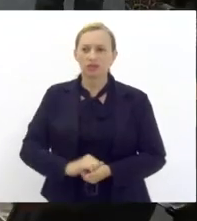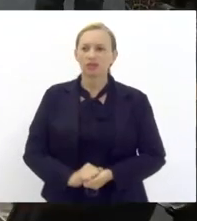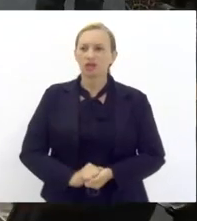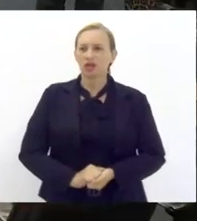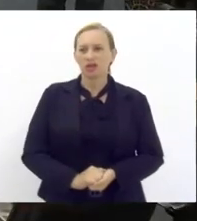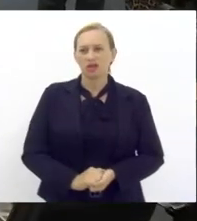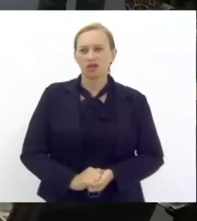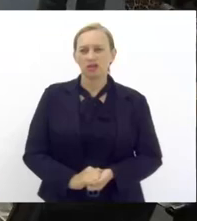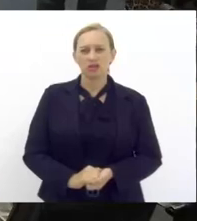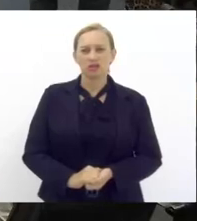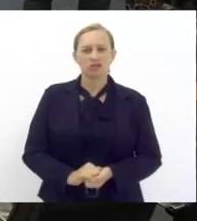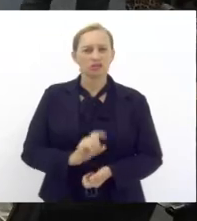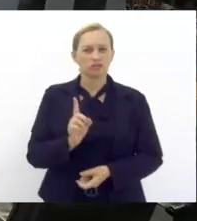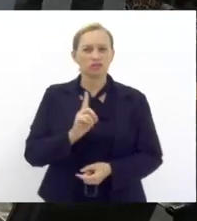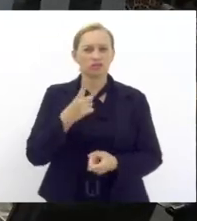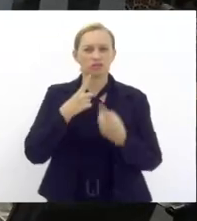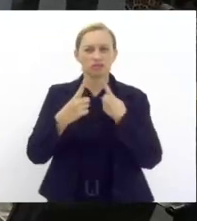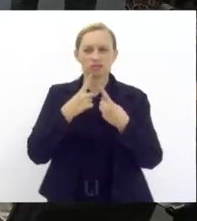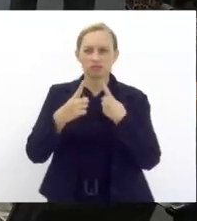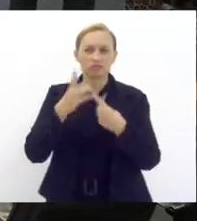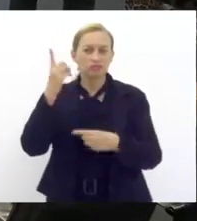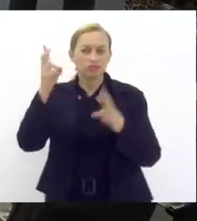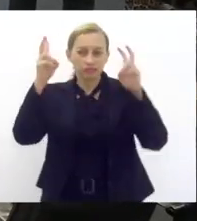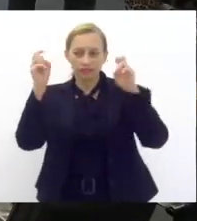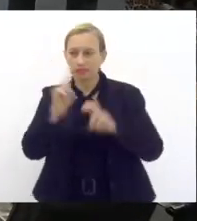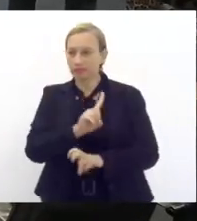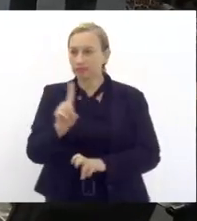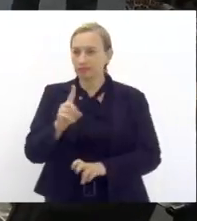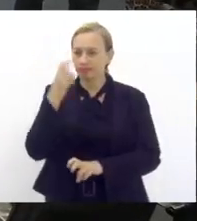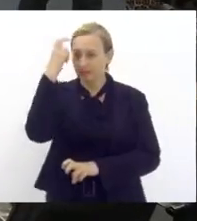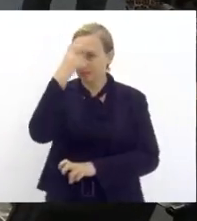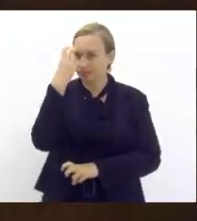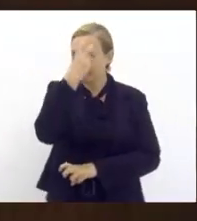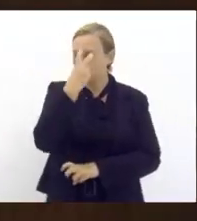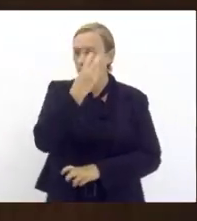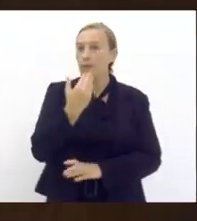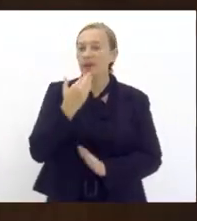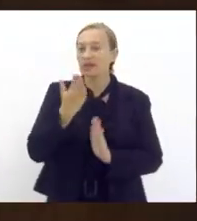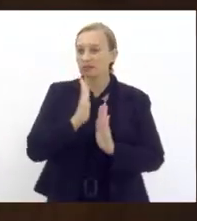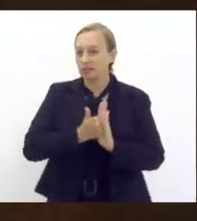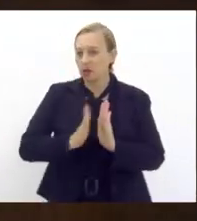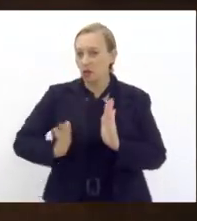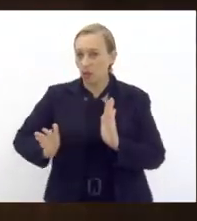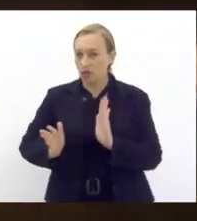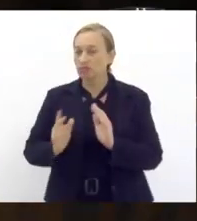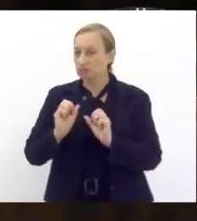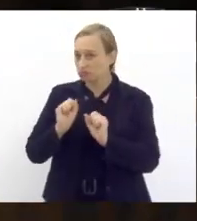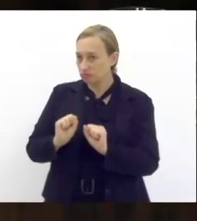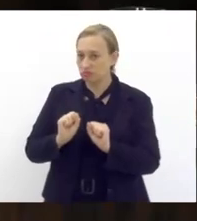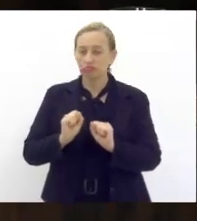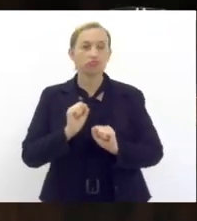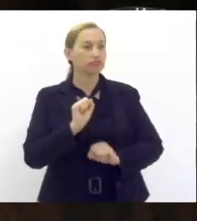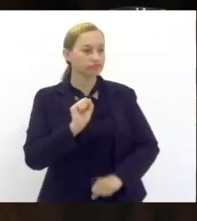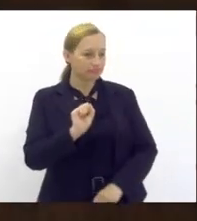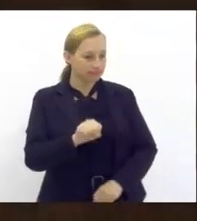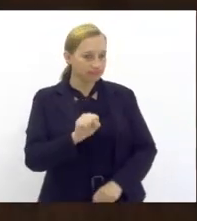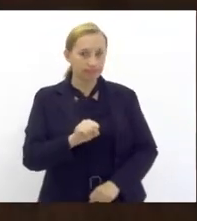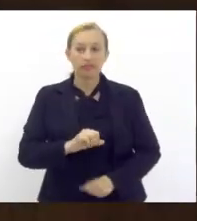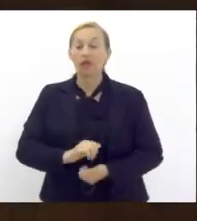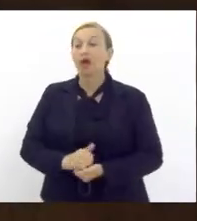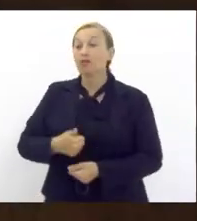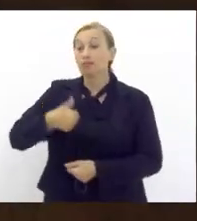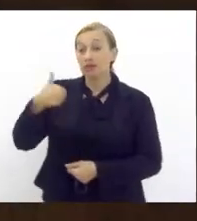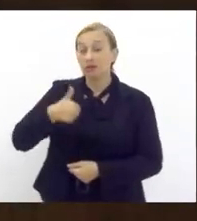Na verdade, não é para discutir o tema, não, senhora presidenta Verônica. Era para pedir um pela ordem, se for possível. Concedido.